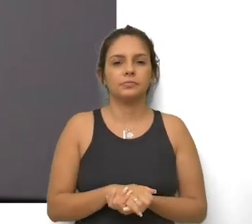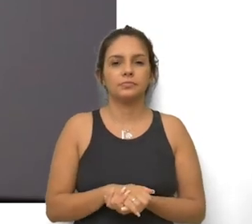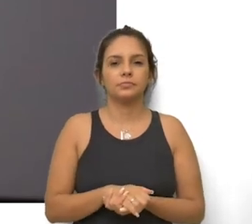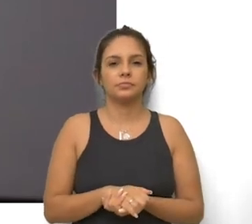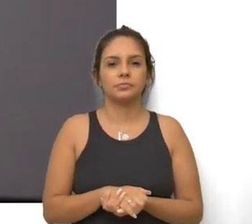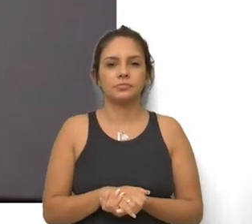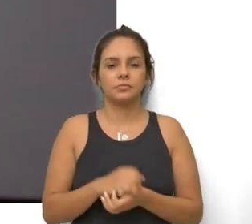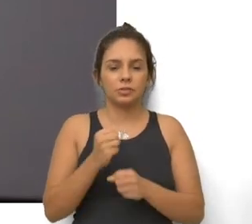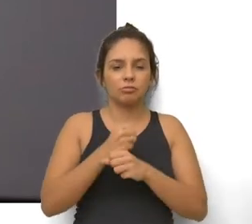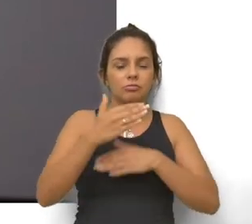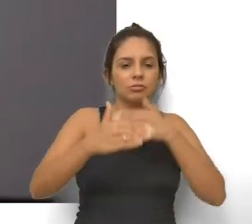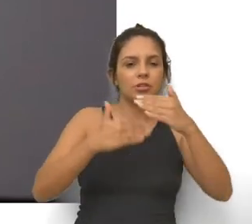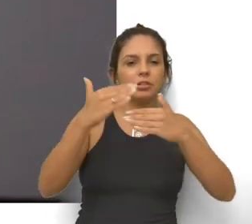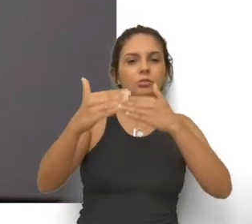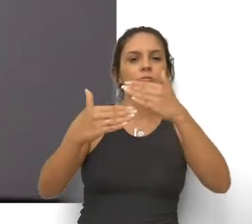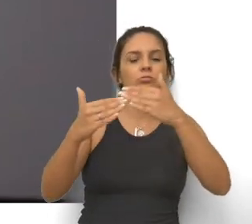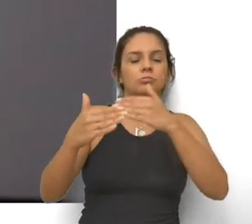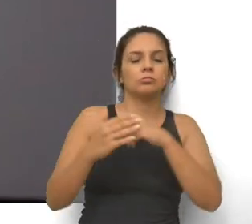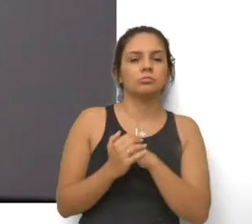desses anos